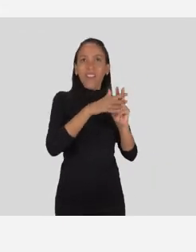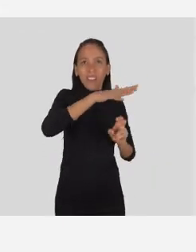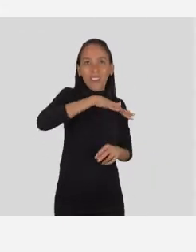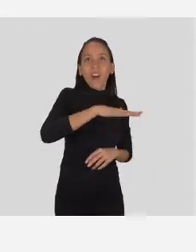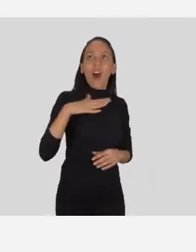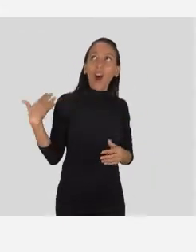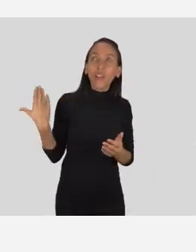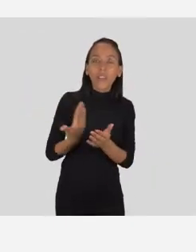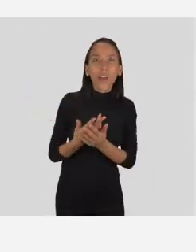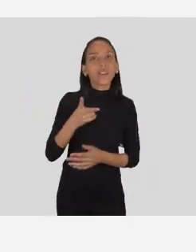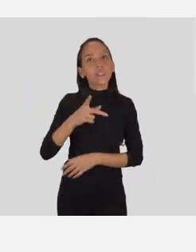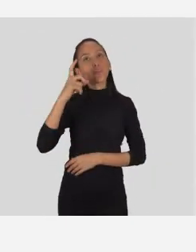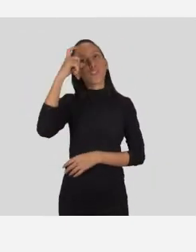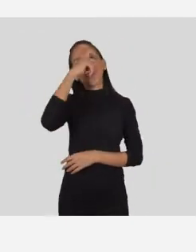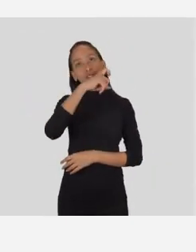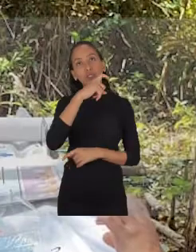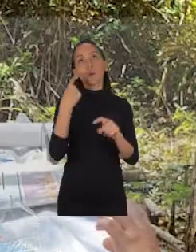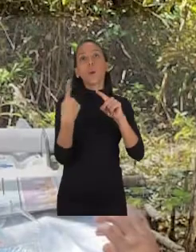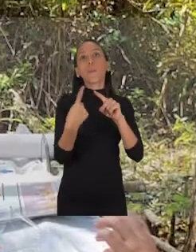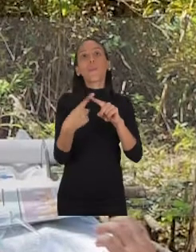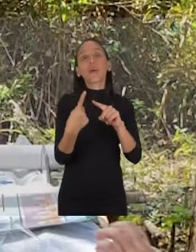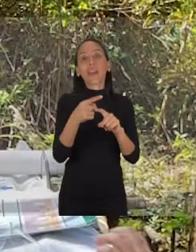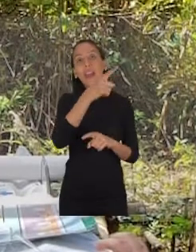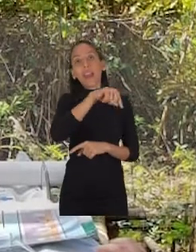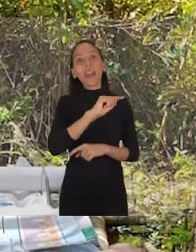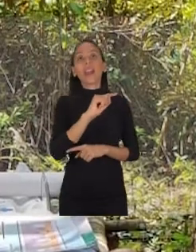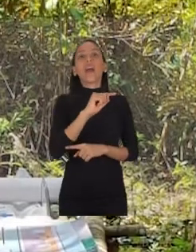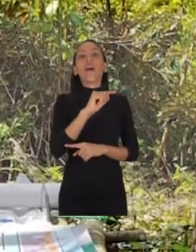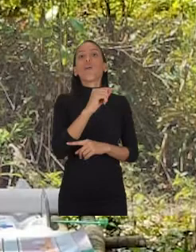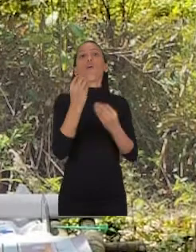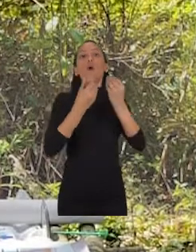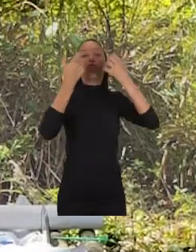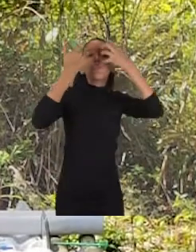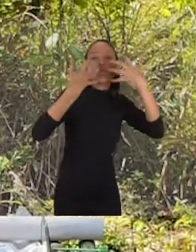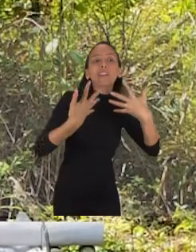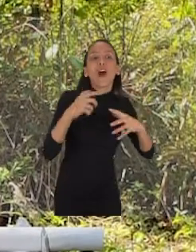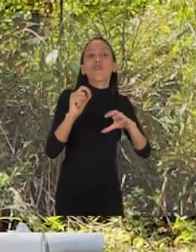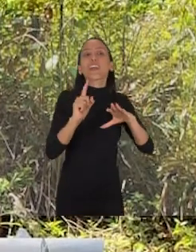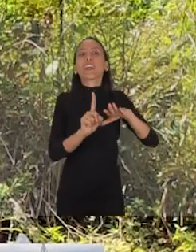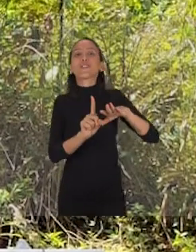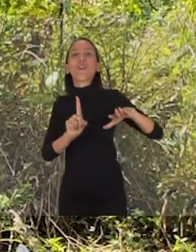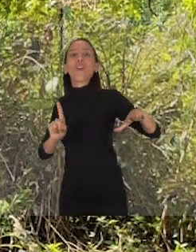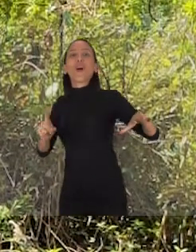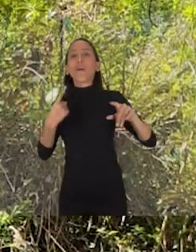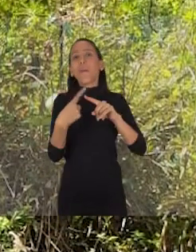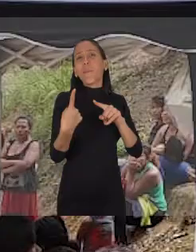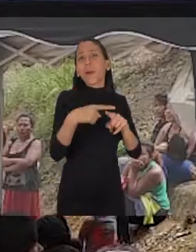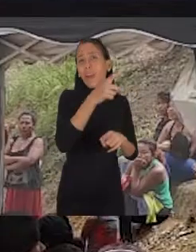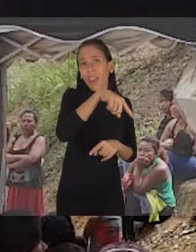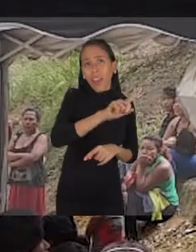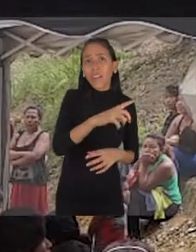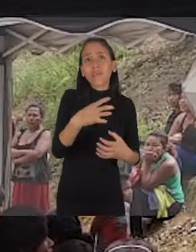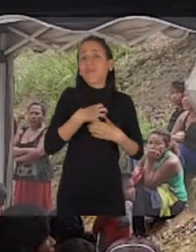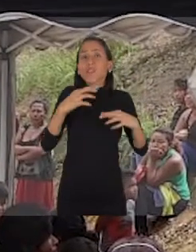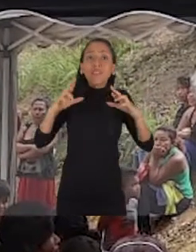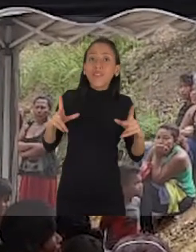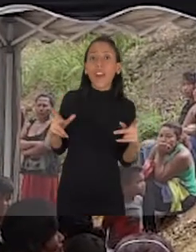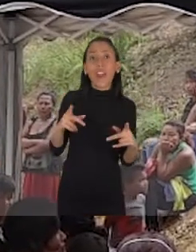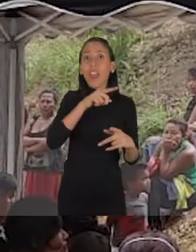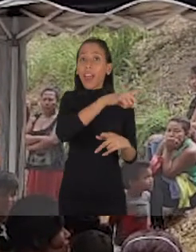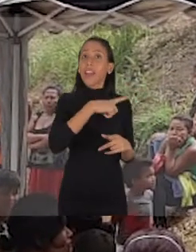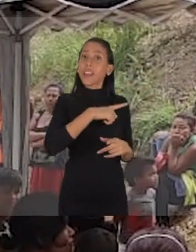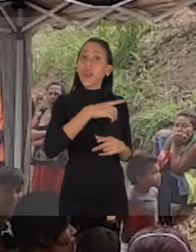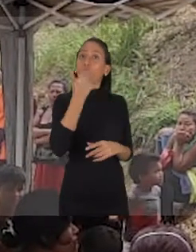dificuldade, né? Deles tentarem entender o que é o isolamento social, porque para eles não existe isso, foi como eu falei, né? Eles têm uma